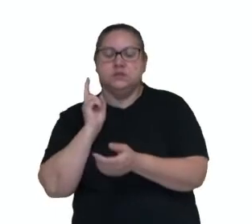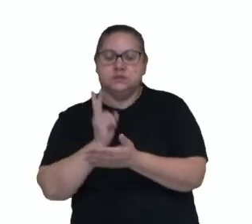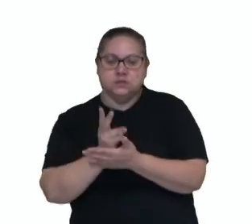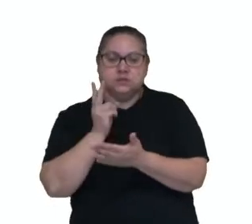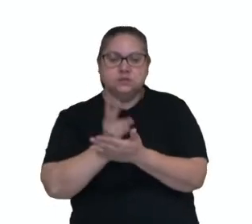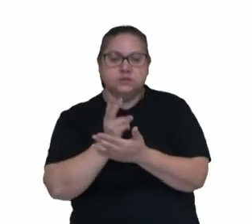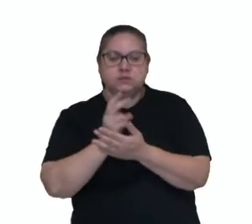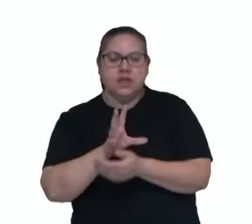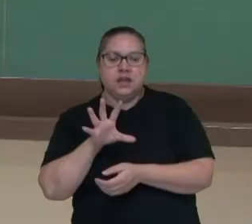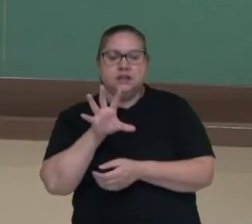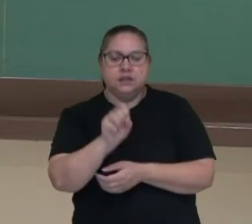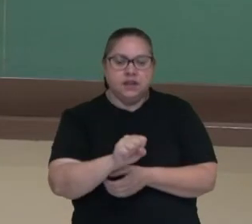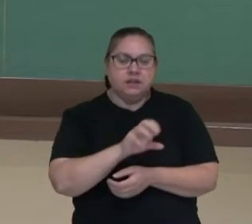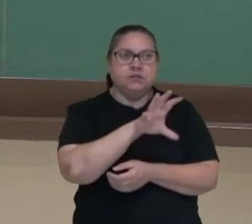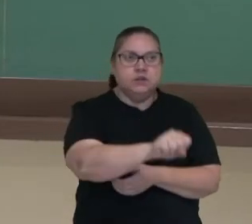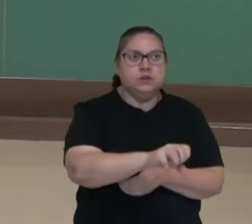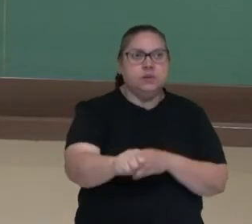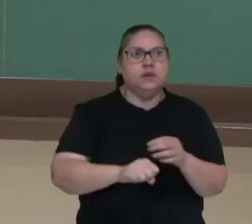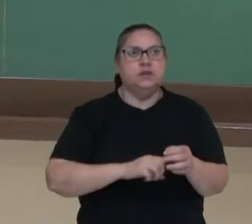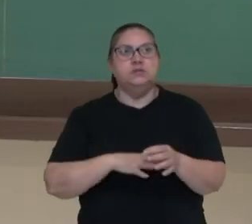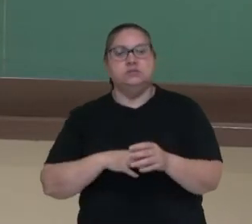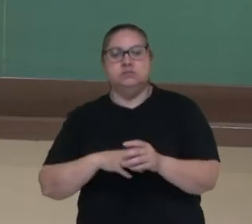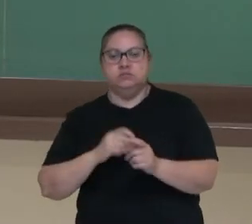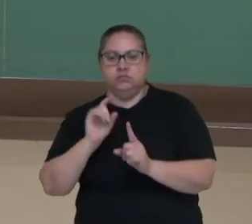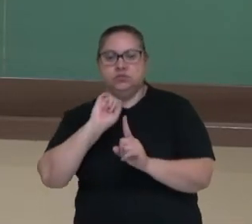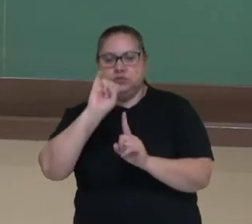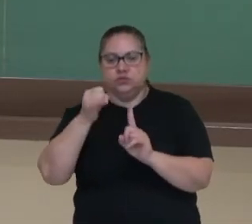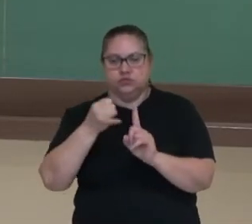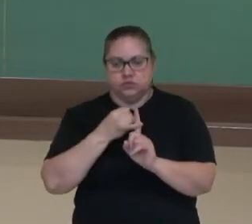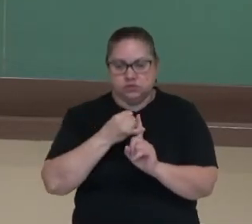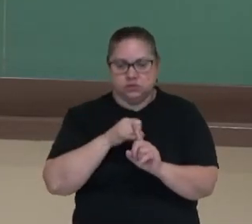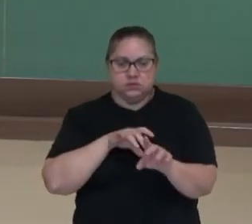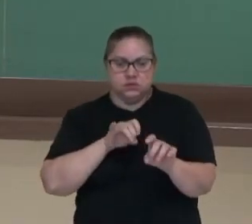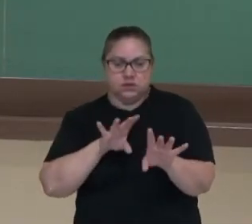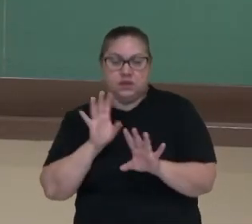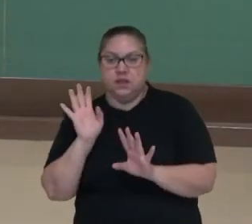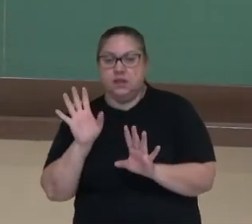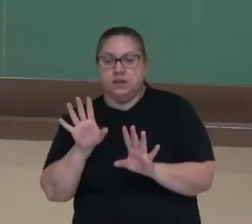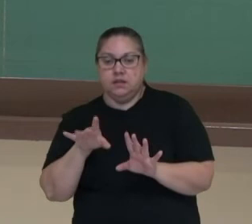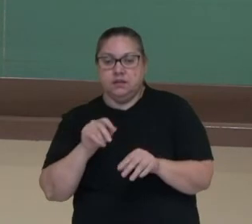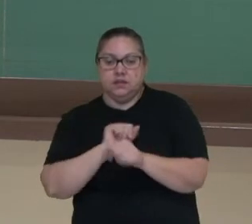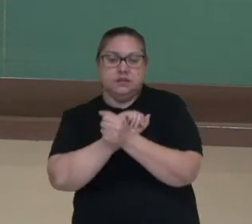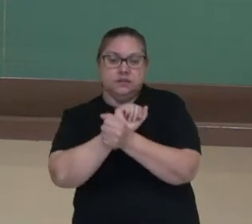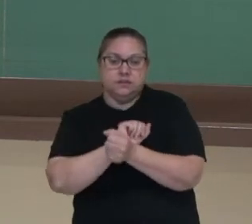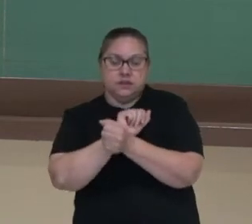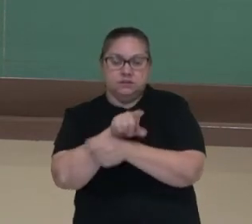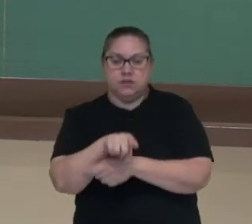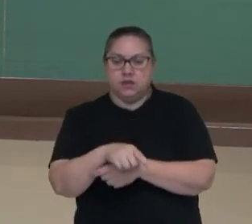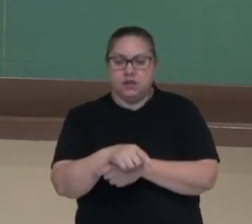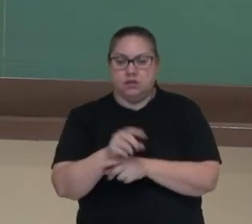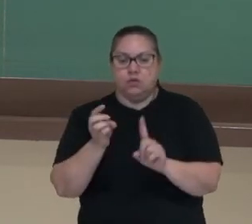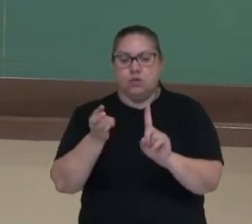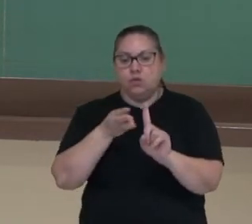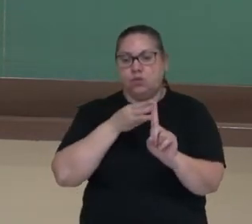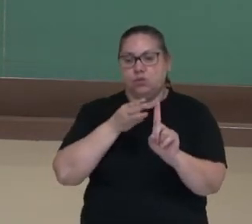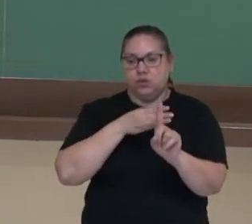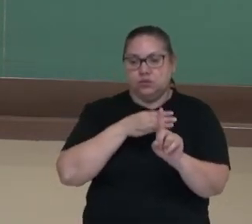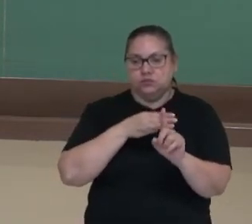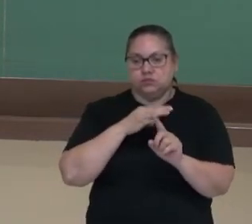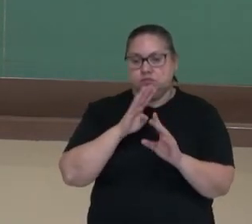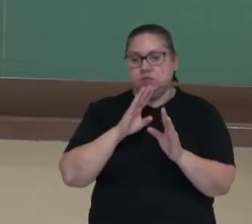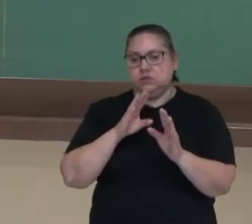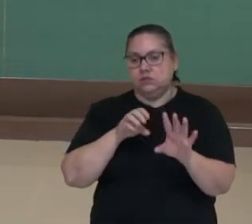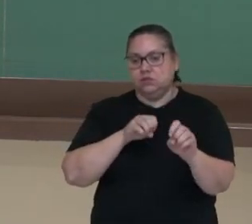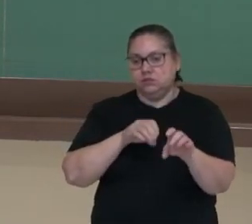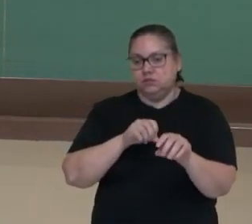bem bacana nesta aula sobre isso, né? Tá muito mais fácil catequizar, escravizar um índio catequizado ali na missão